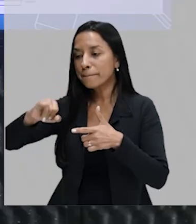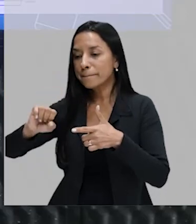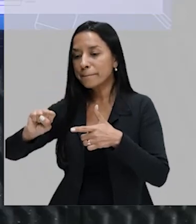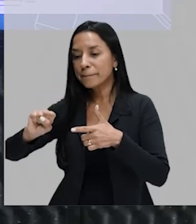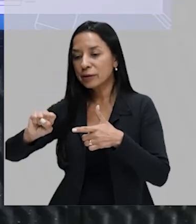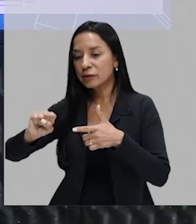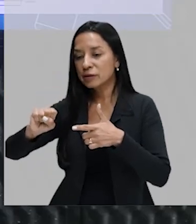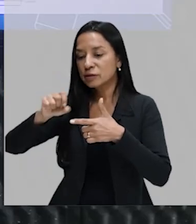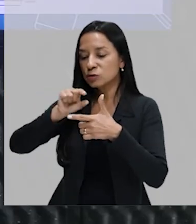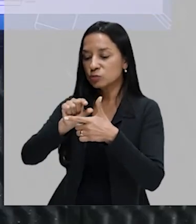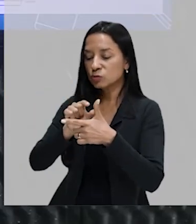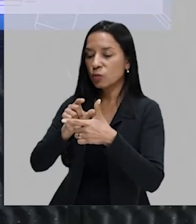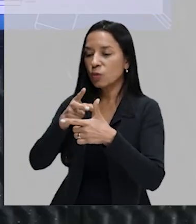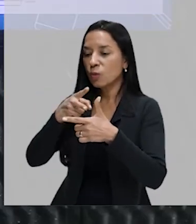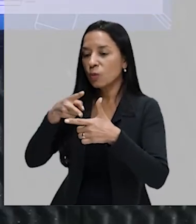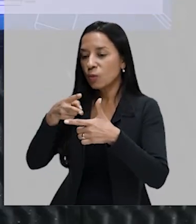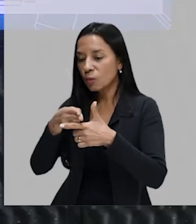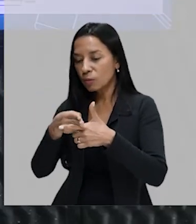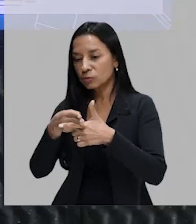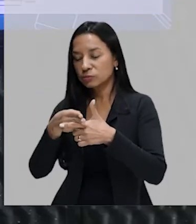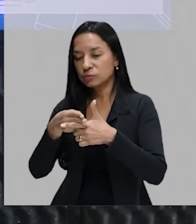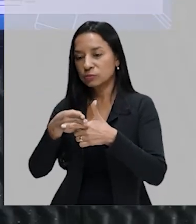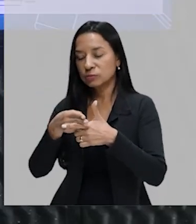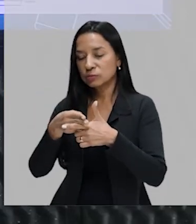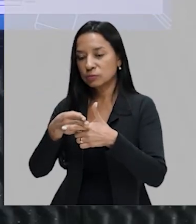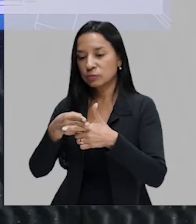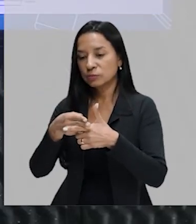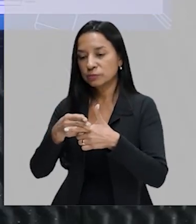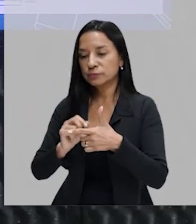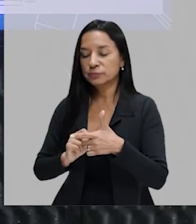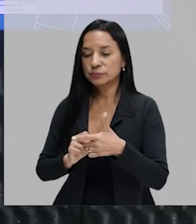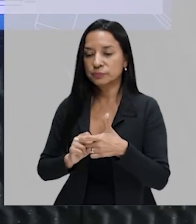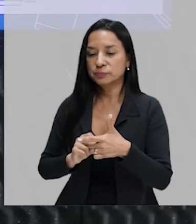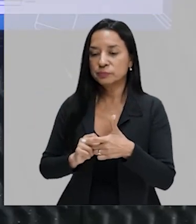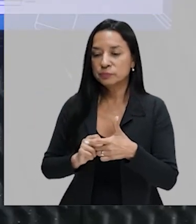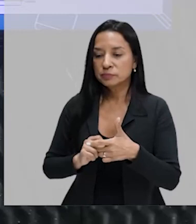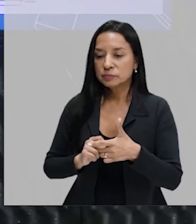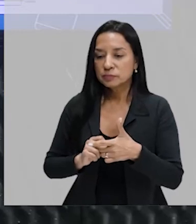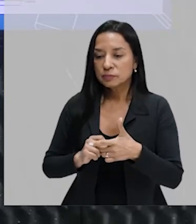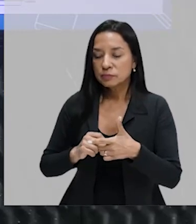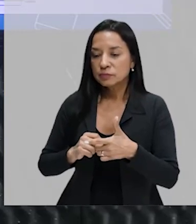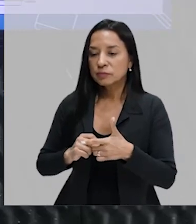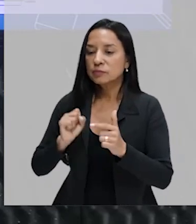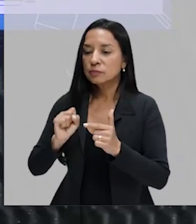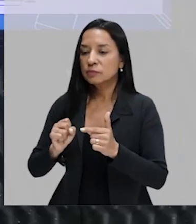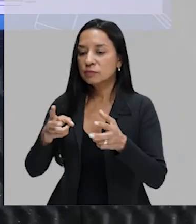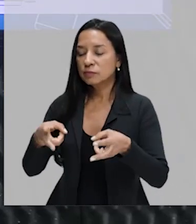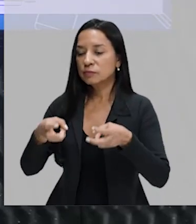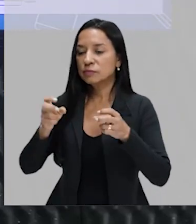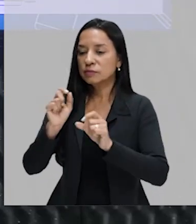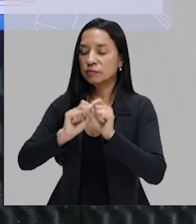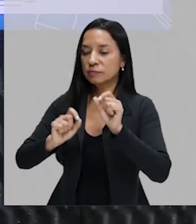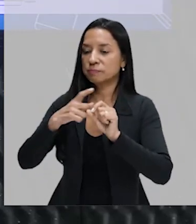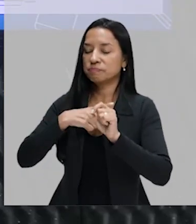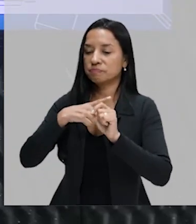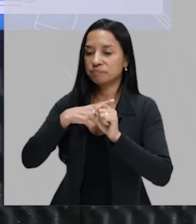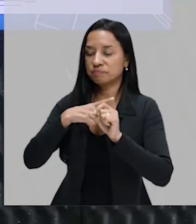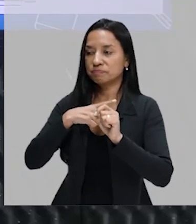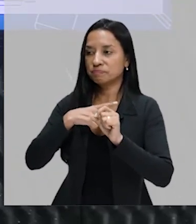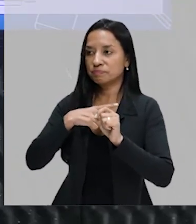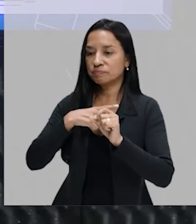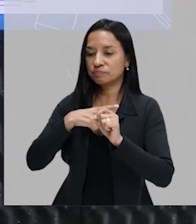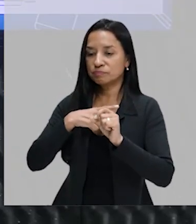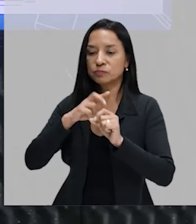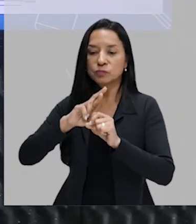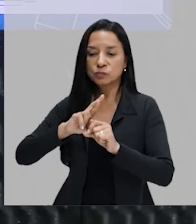corte longitudinal, tá? É o corte longitudinal do pênis. A gente pode observar aqui que a gente